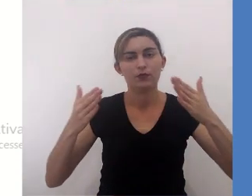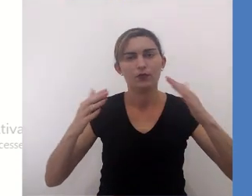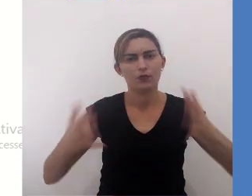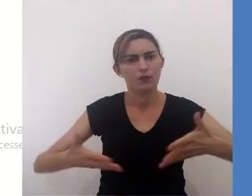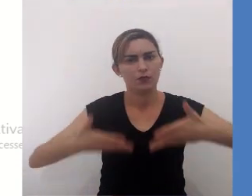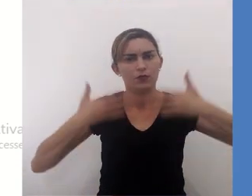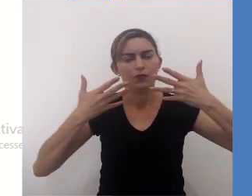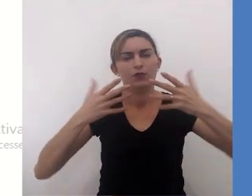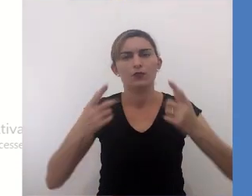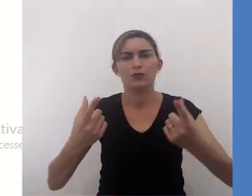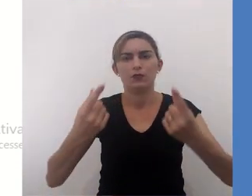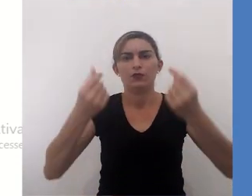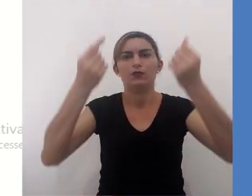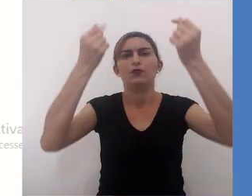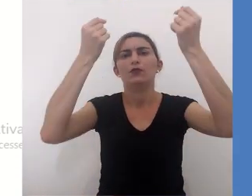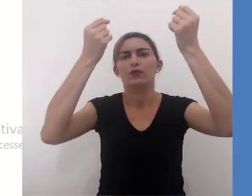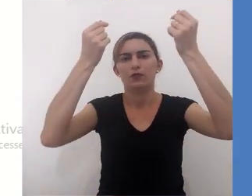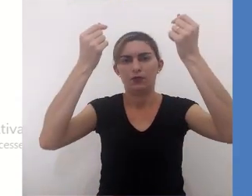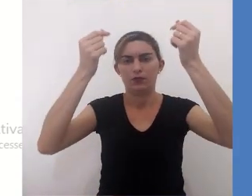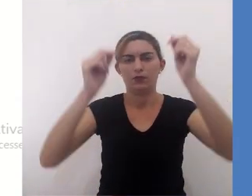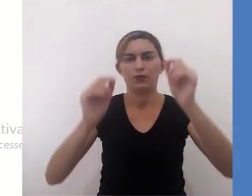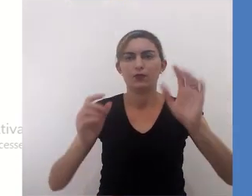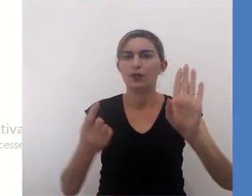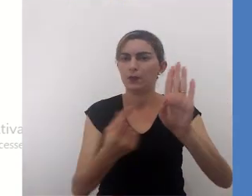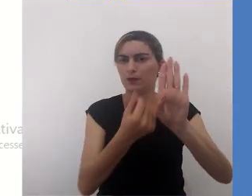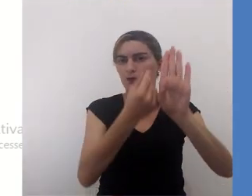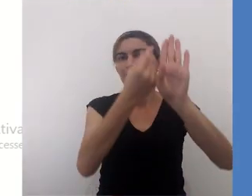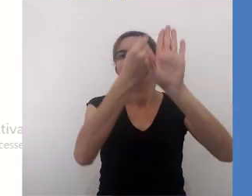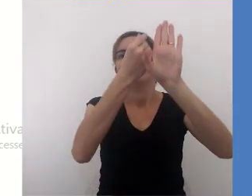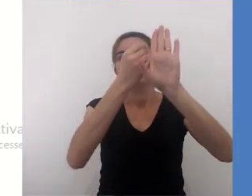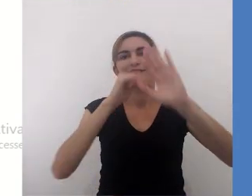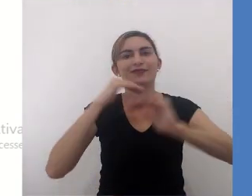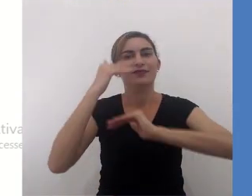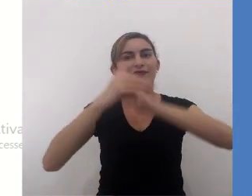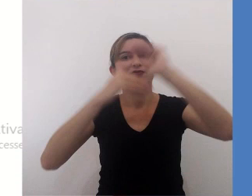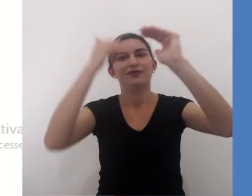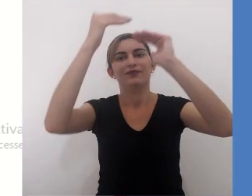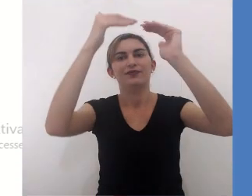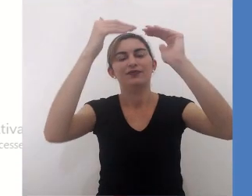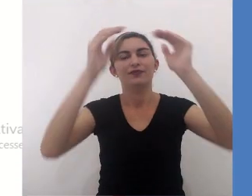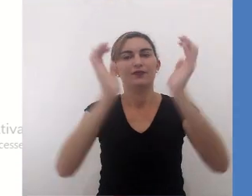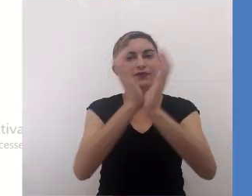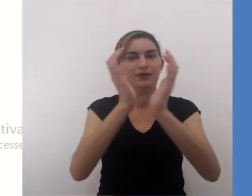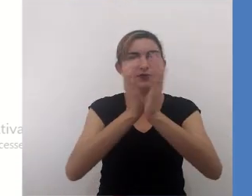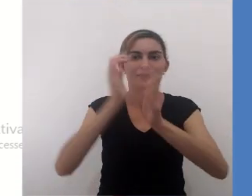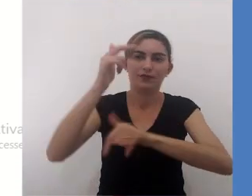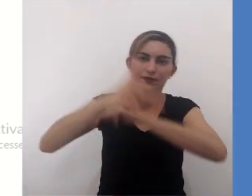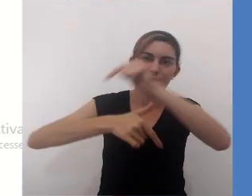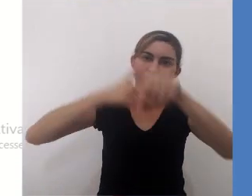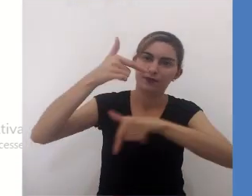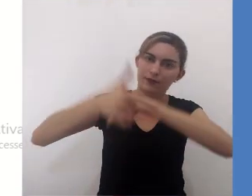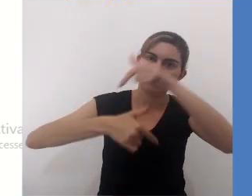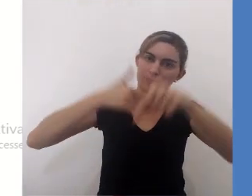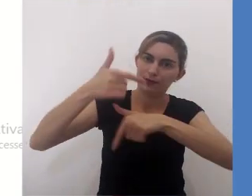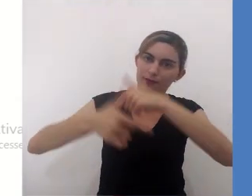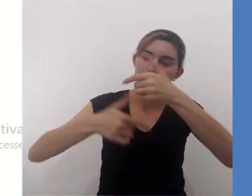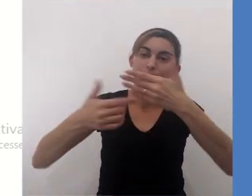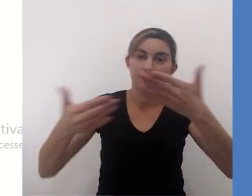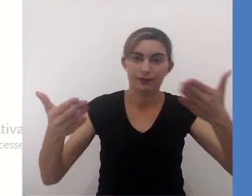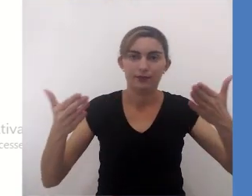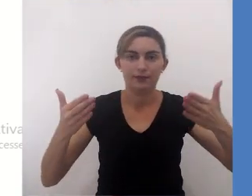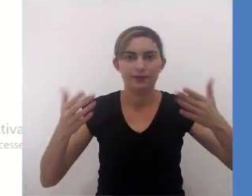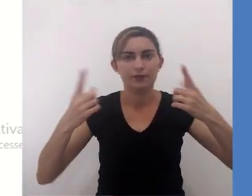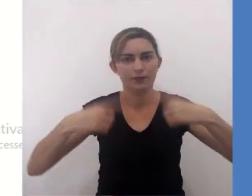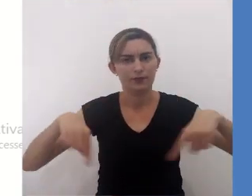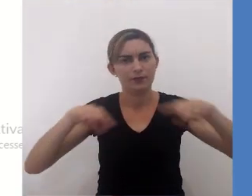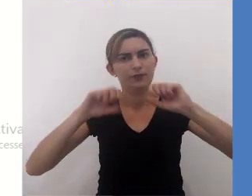o fortalecimento do capitalismo e da burguesia e o crescimento da classe trabalhadora. É